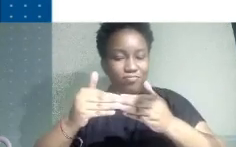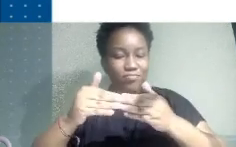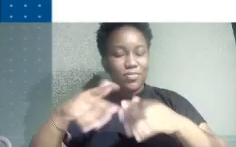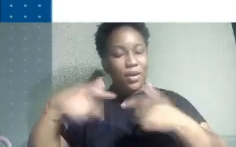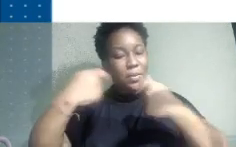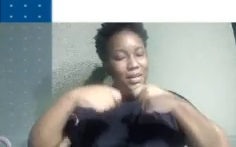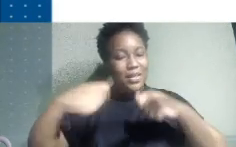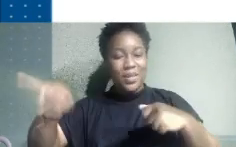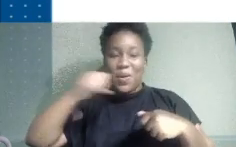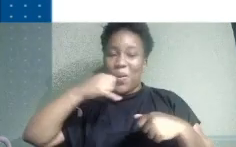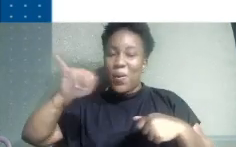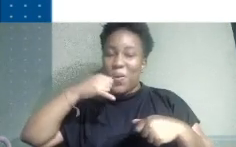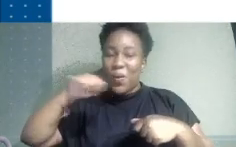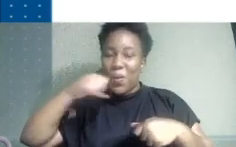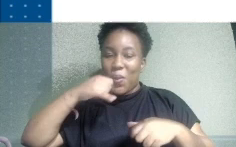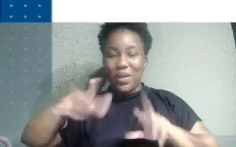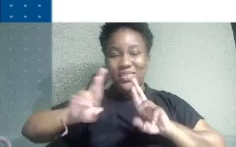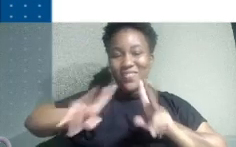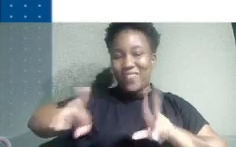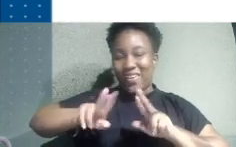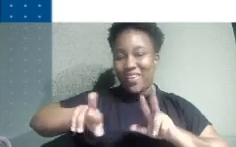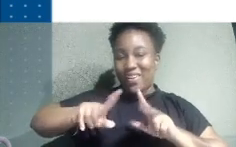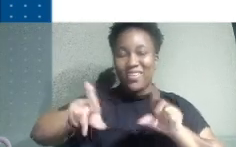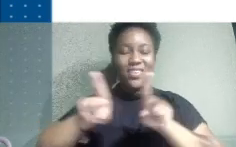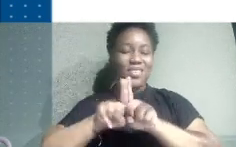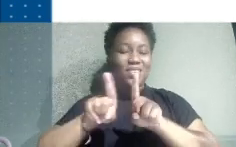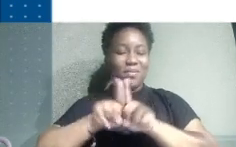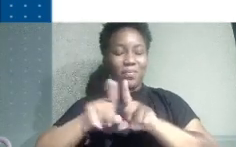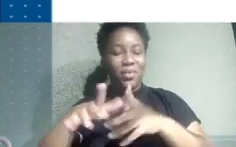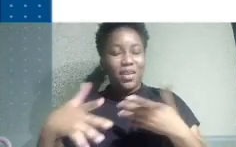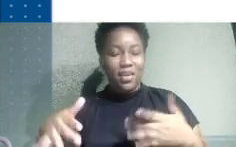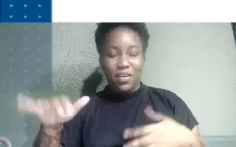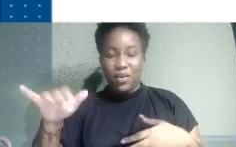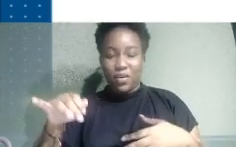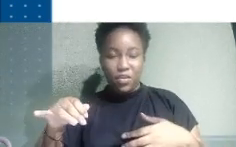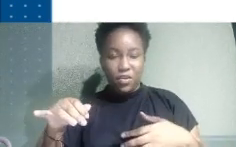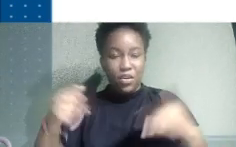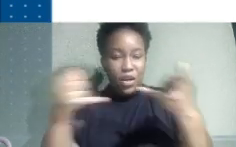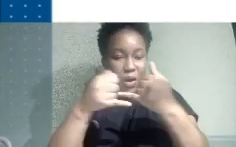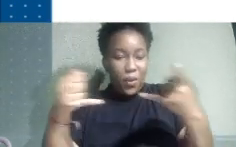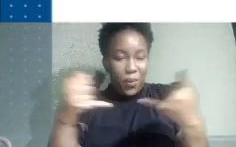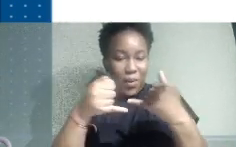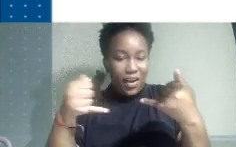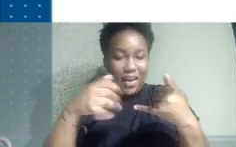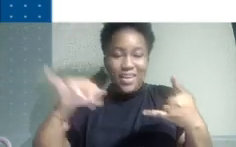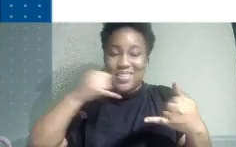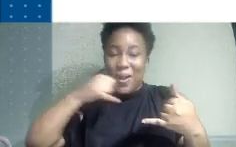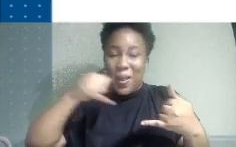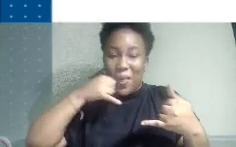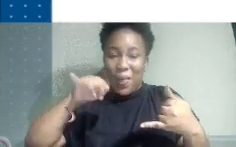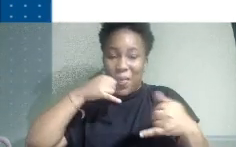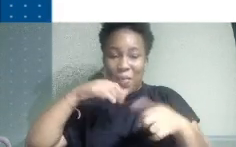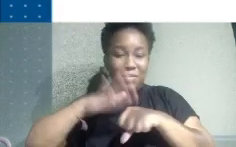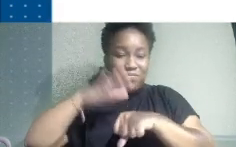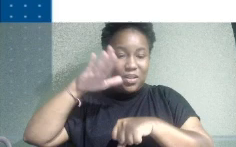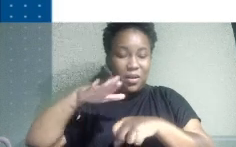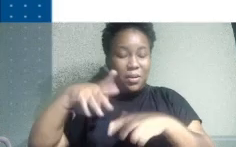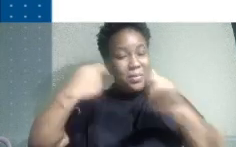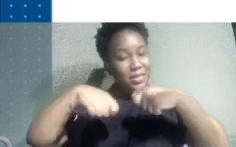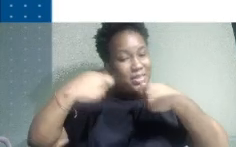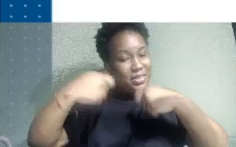tensões diferentes, ou então potência diferente, ou então necessita aí uma corrente elétrica maior, né? Então eu preciso dessas